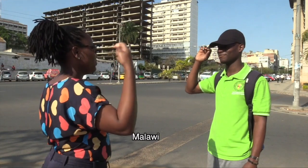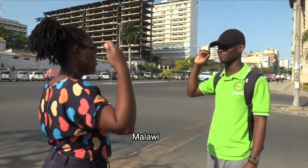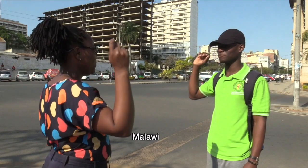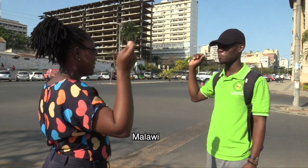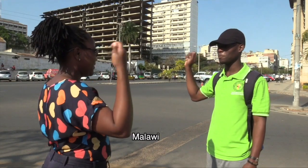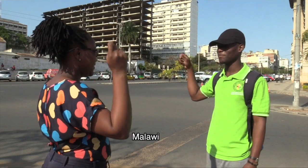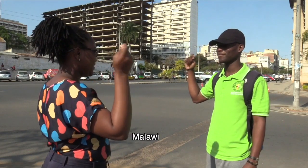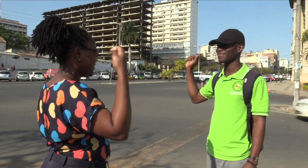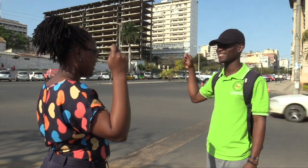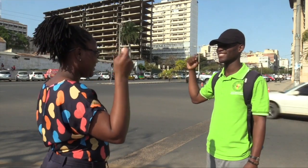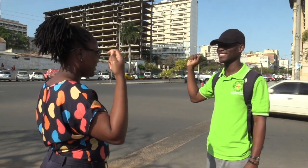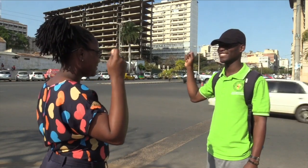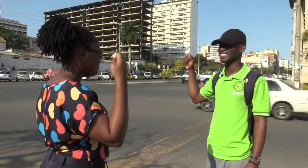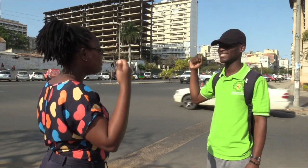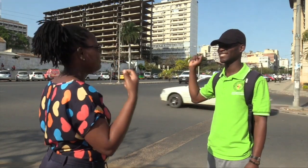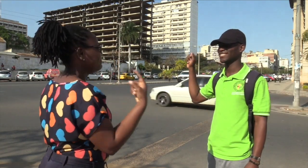Malawi.